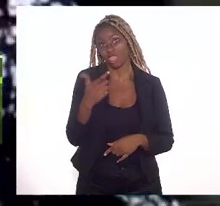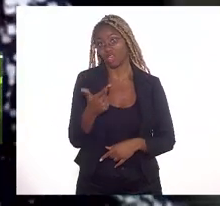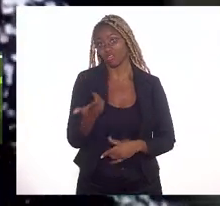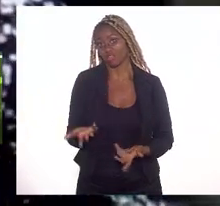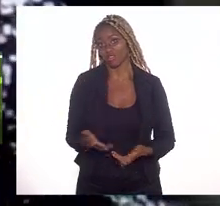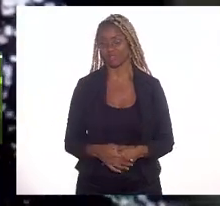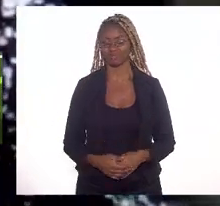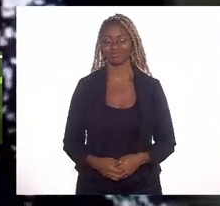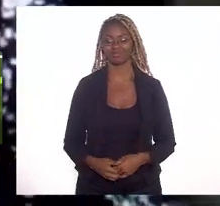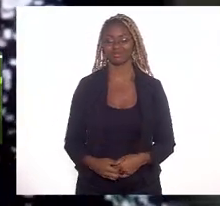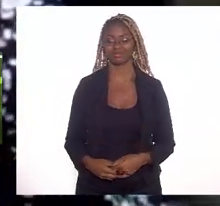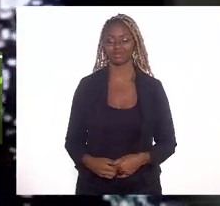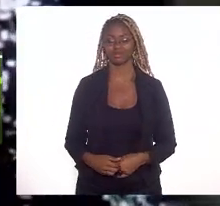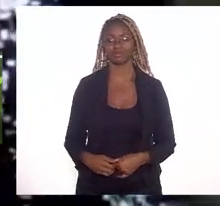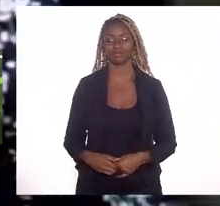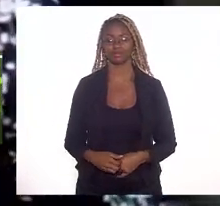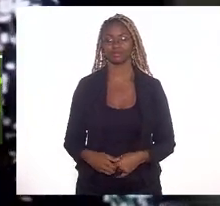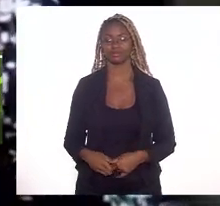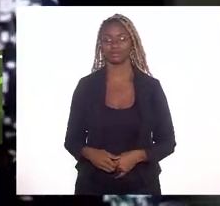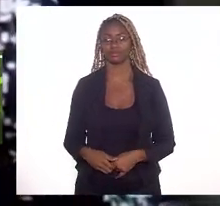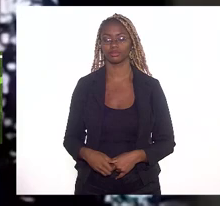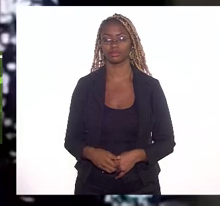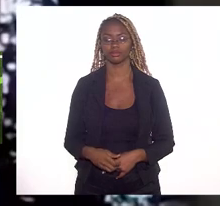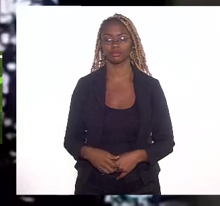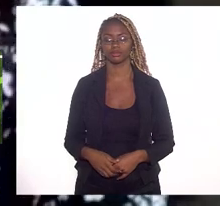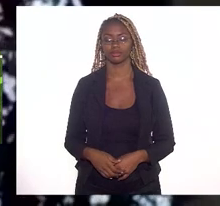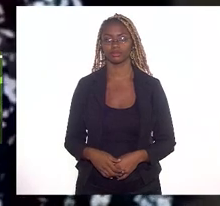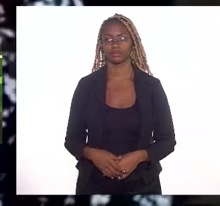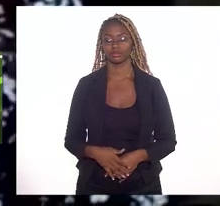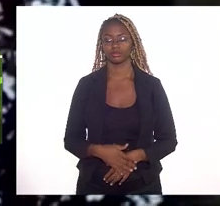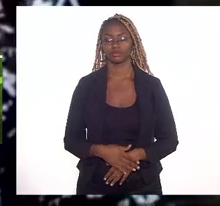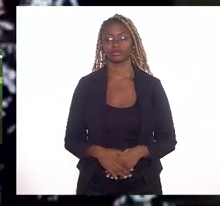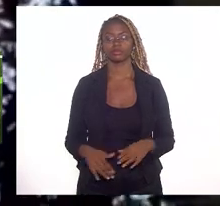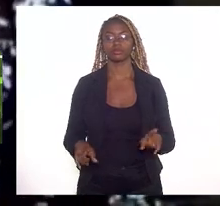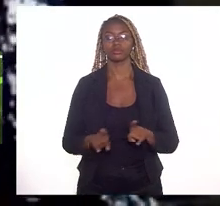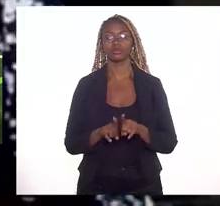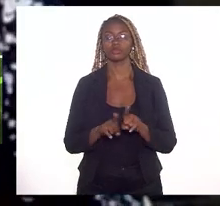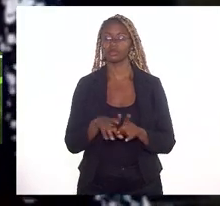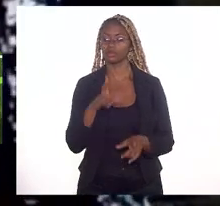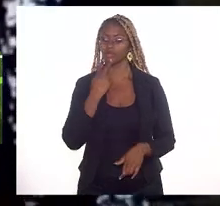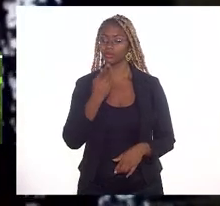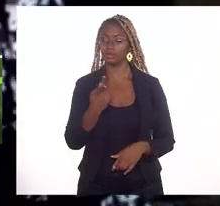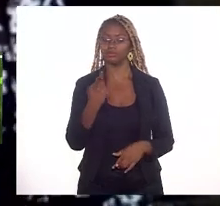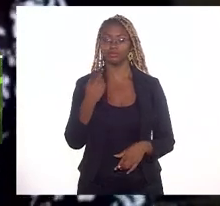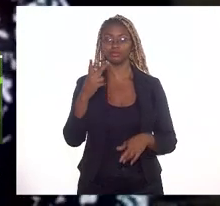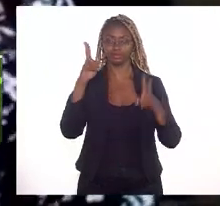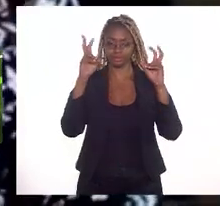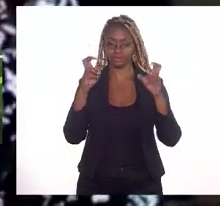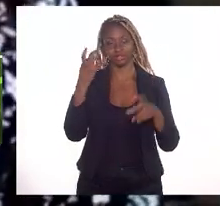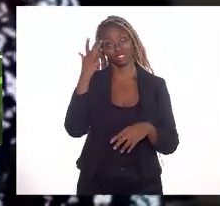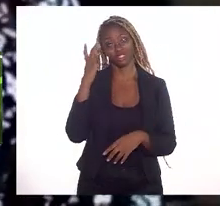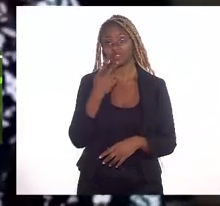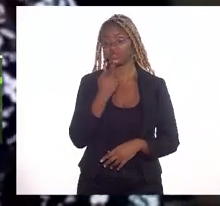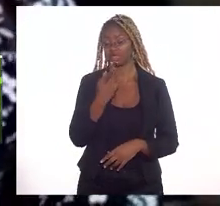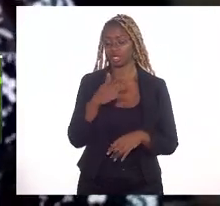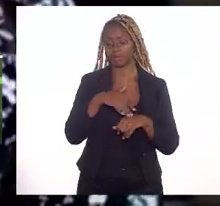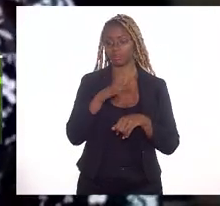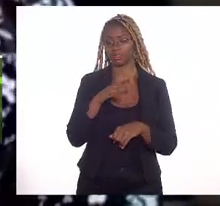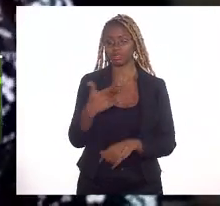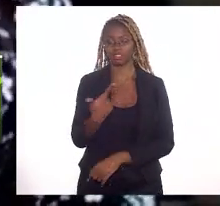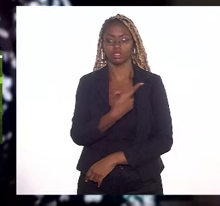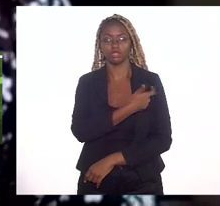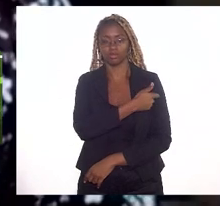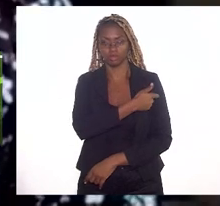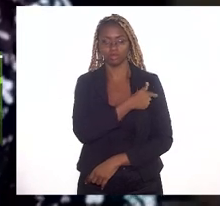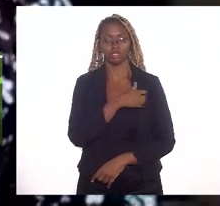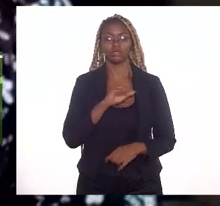Bom, gostaria também de falar um assunto que eu achei que a gente fosse falar um pouco mais sobre a vacinação